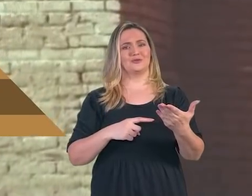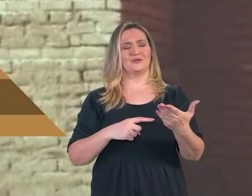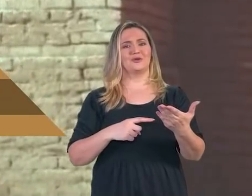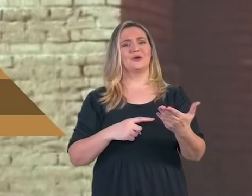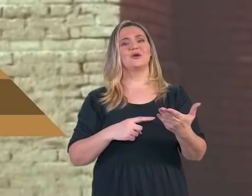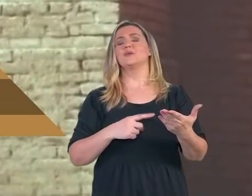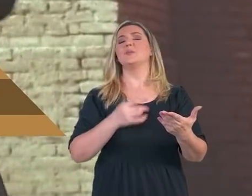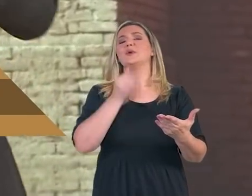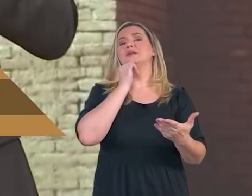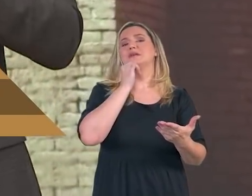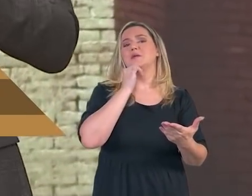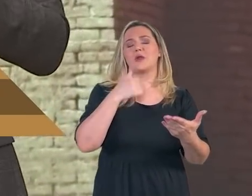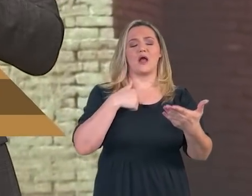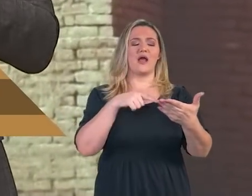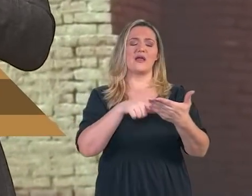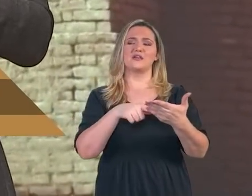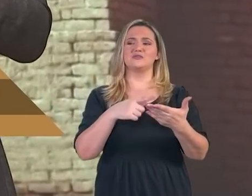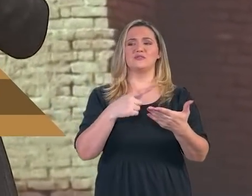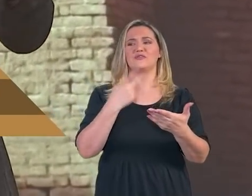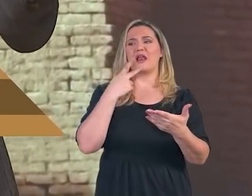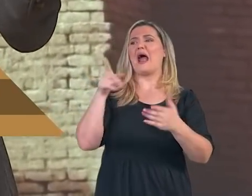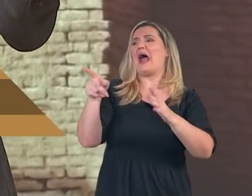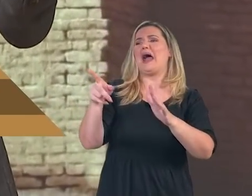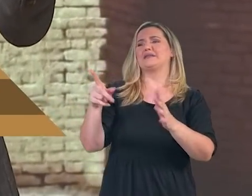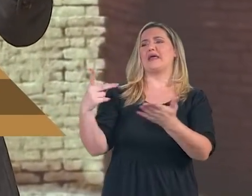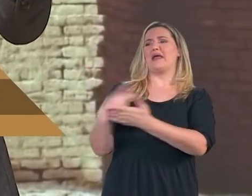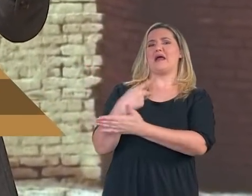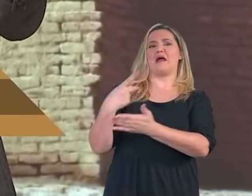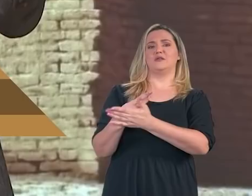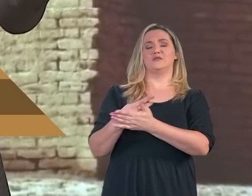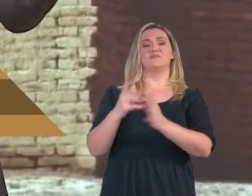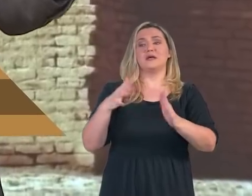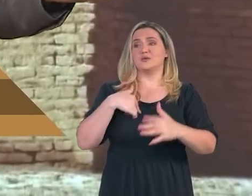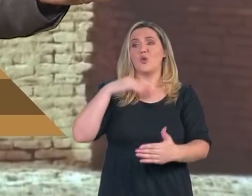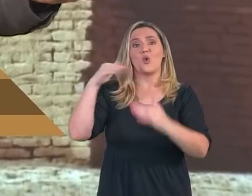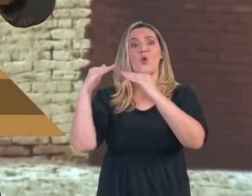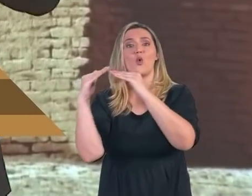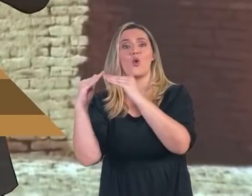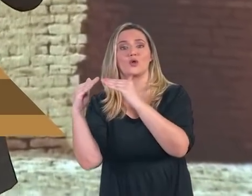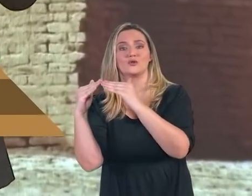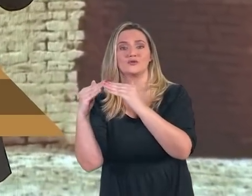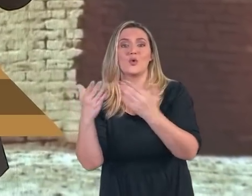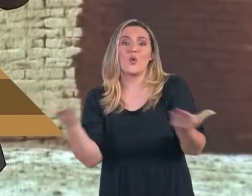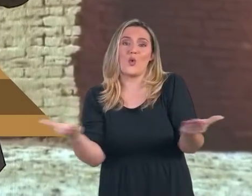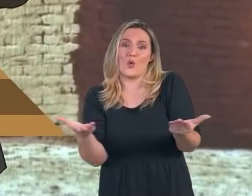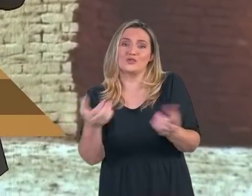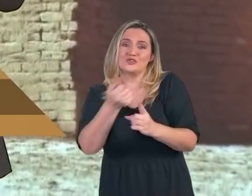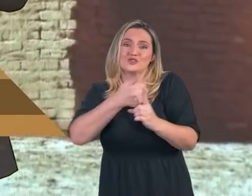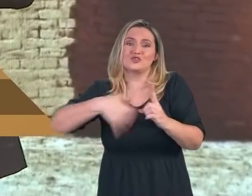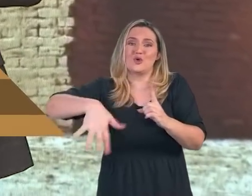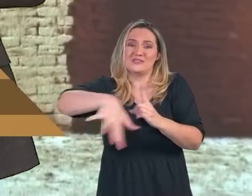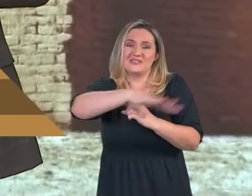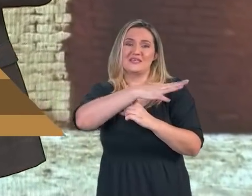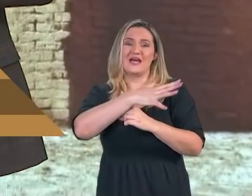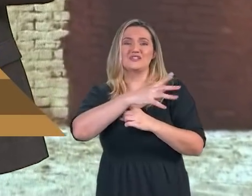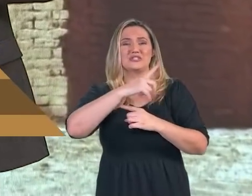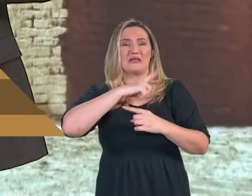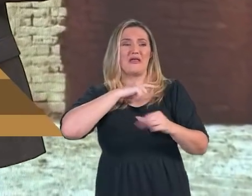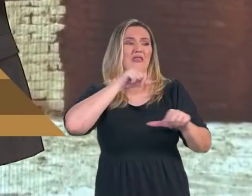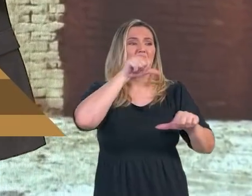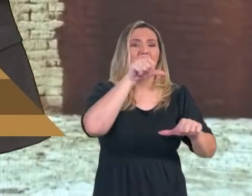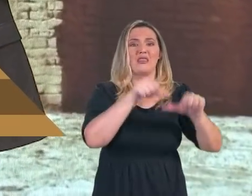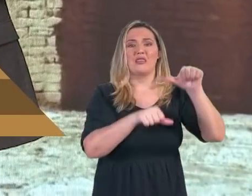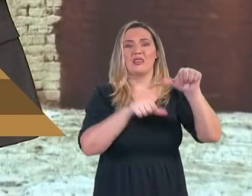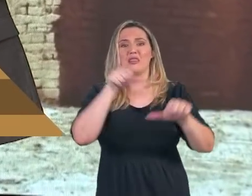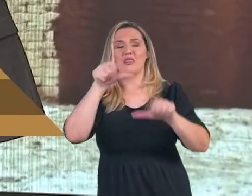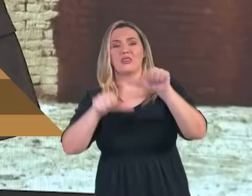show quando você mesmo faz parte da peça. Ainda mais se tratando de uma época como a nossa, uma sociedade líquida, como dizia Bauman,